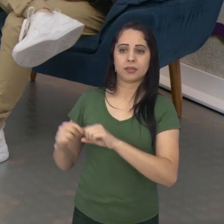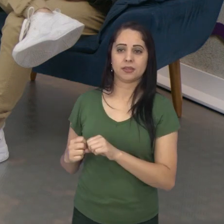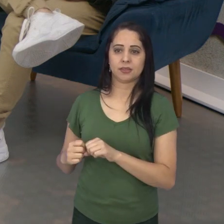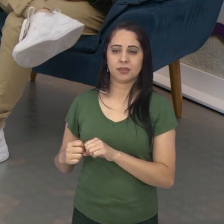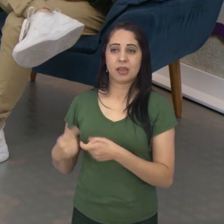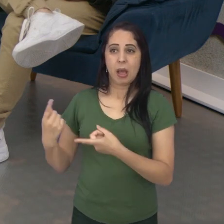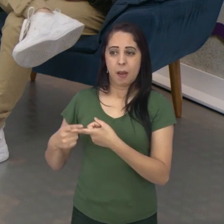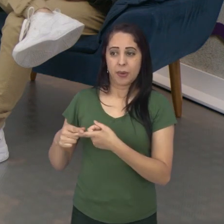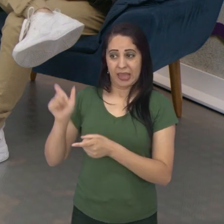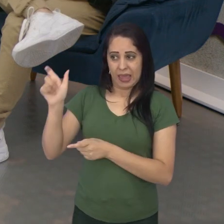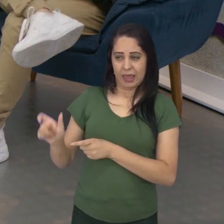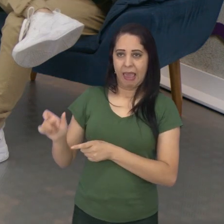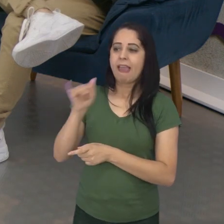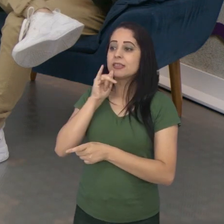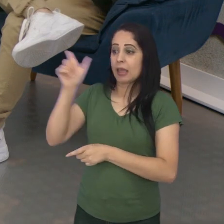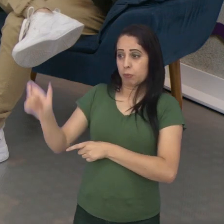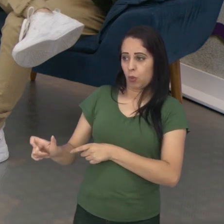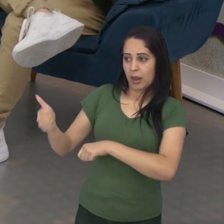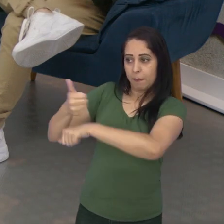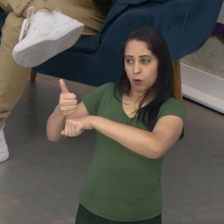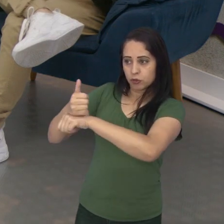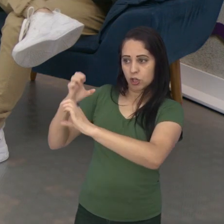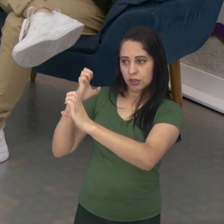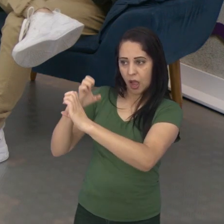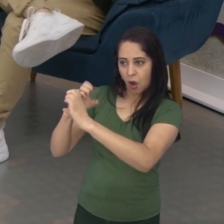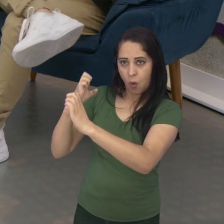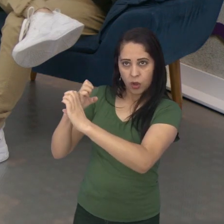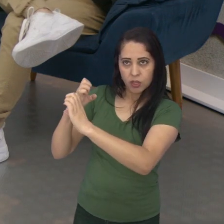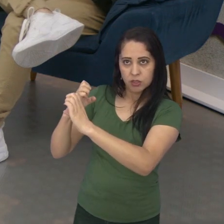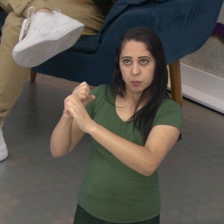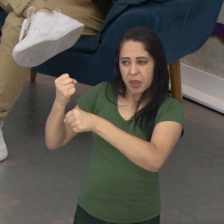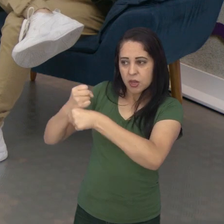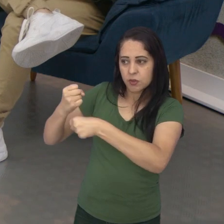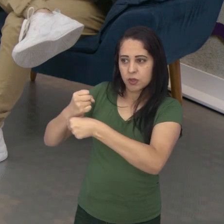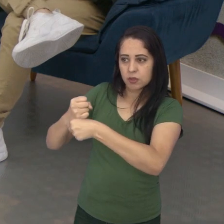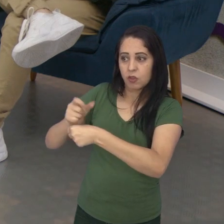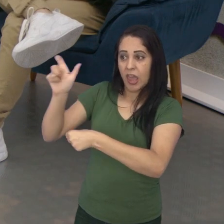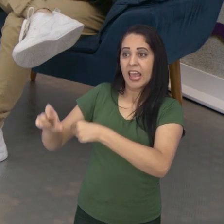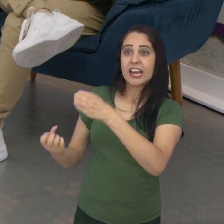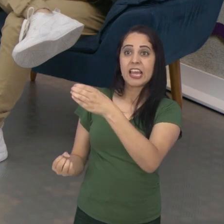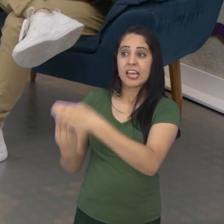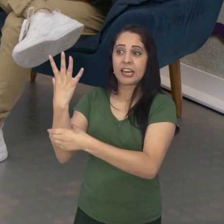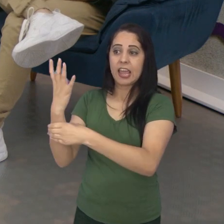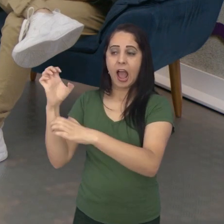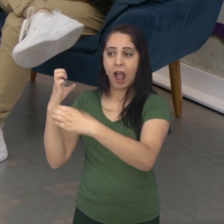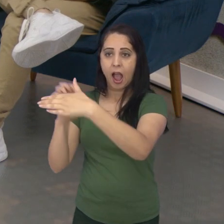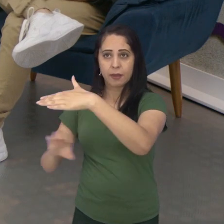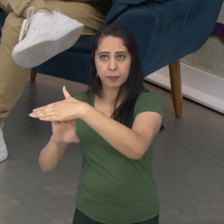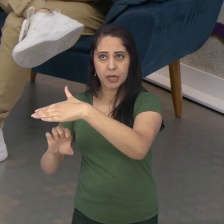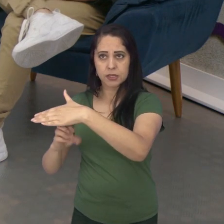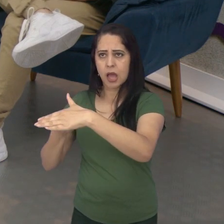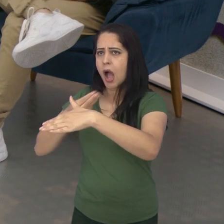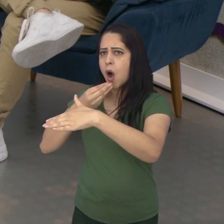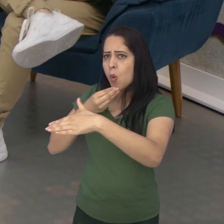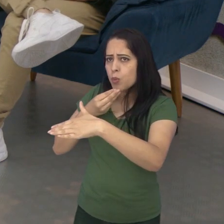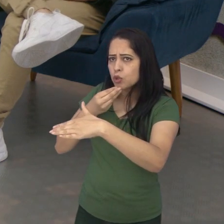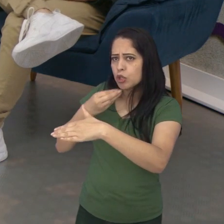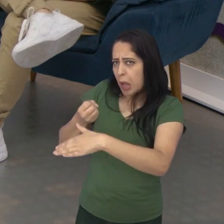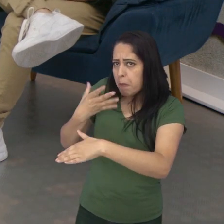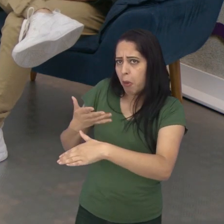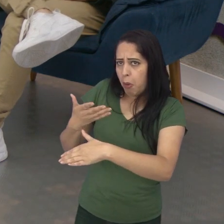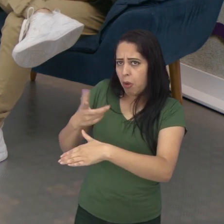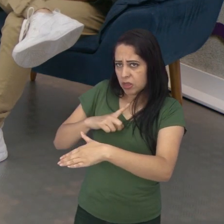por conta, vamos dizer assim, abrir a sua própria empresa, empreender, é uma boa oportunidade